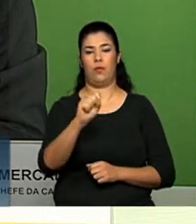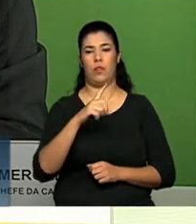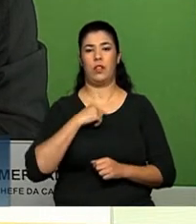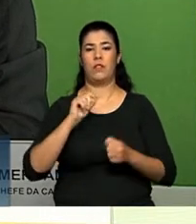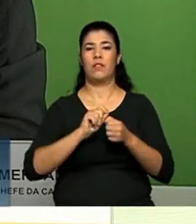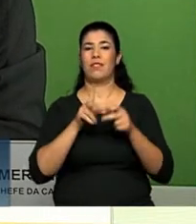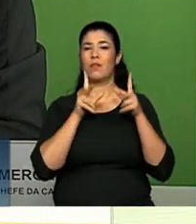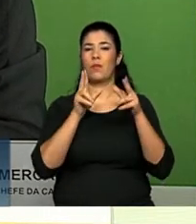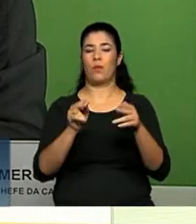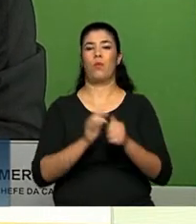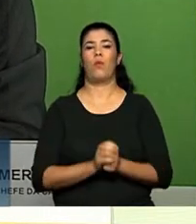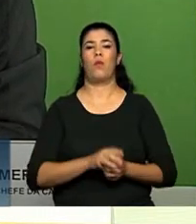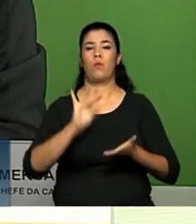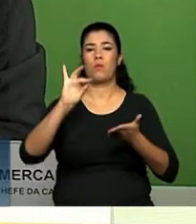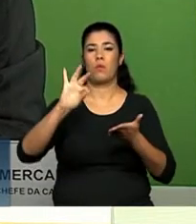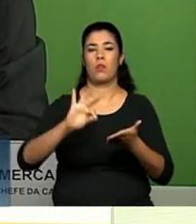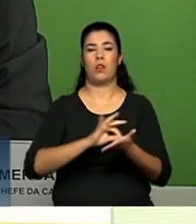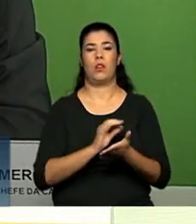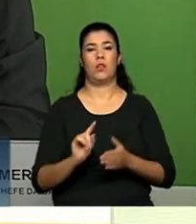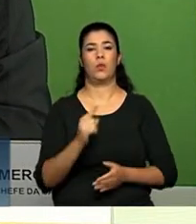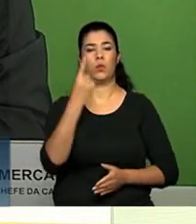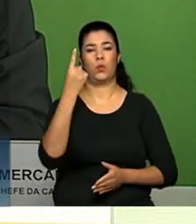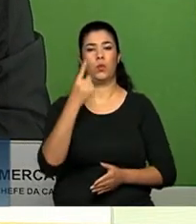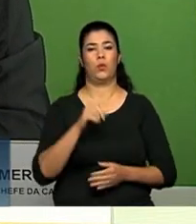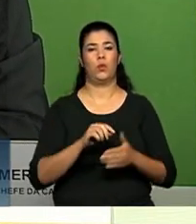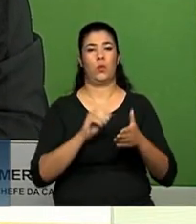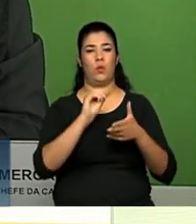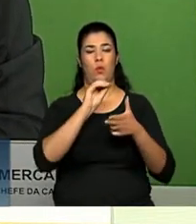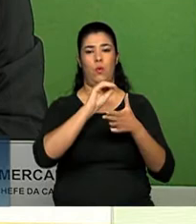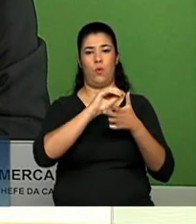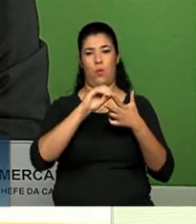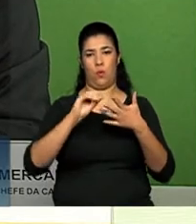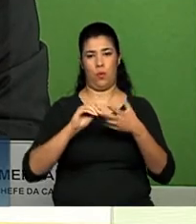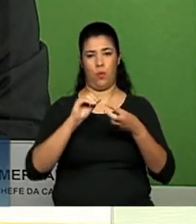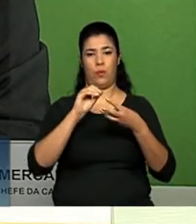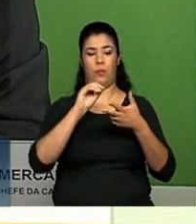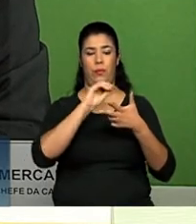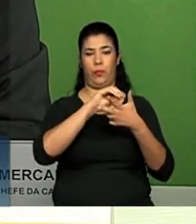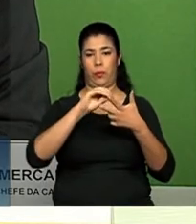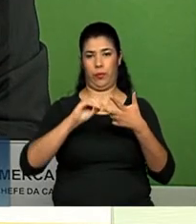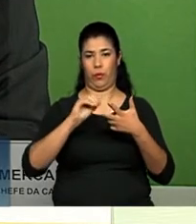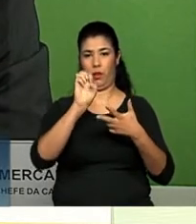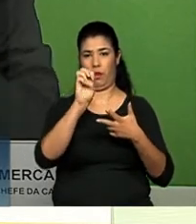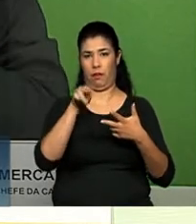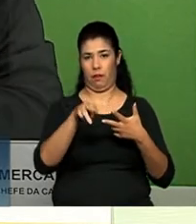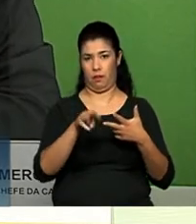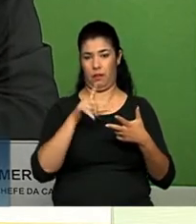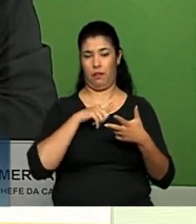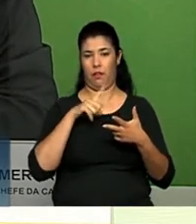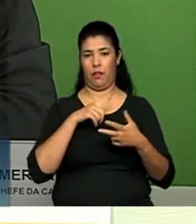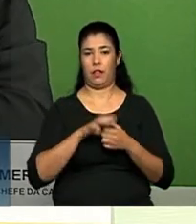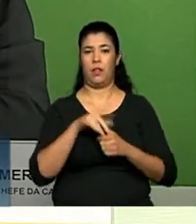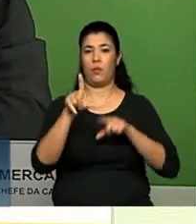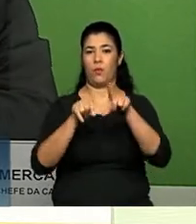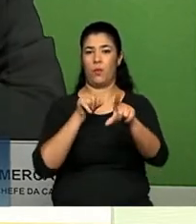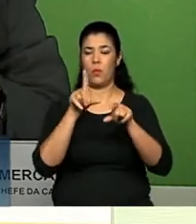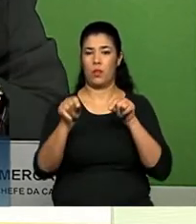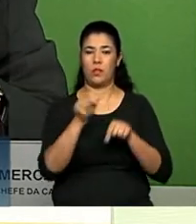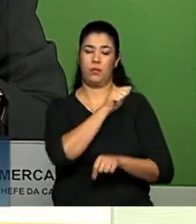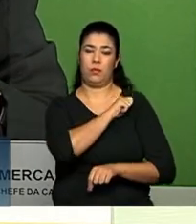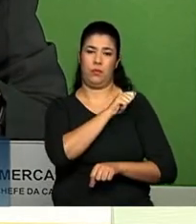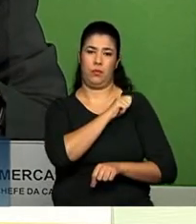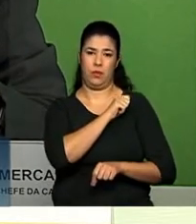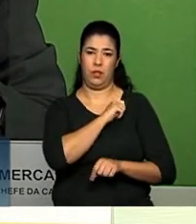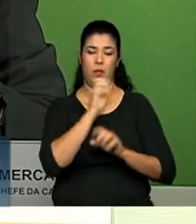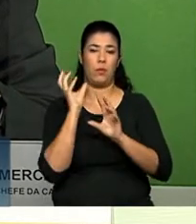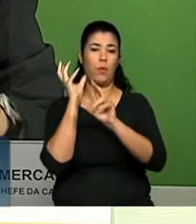único, é um exame unificado nacional, o que ele faz no ProUni, porque os alunos são selecionados pelo MEC a partir das